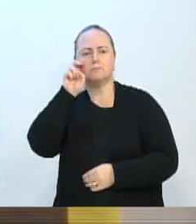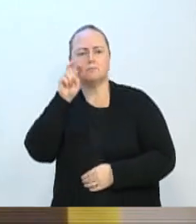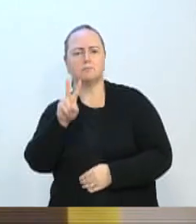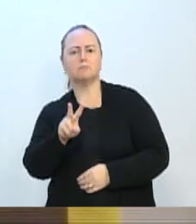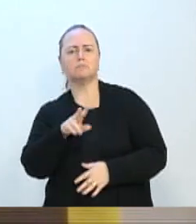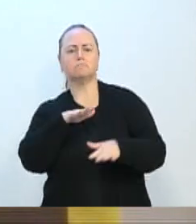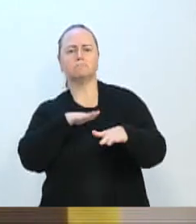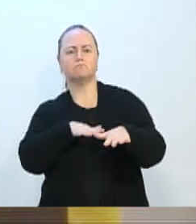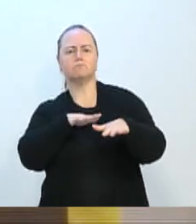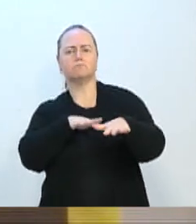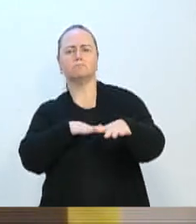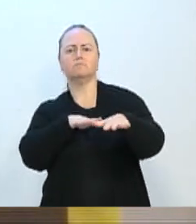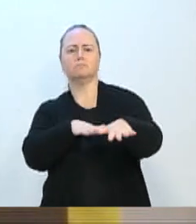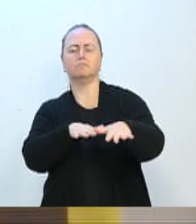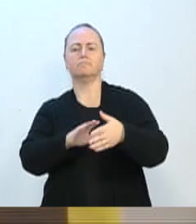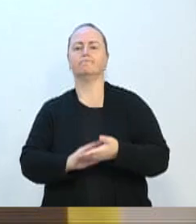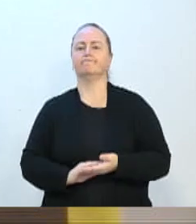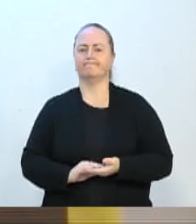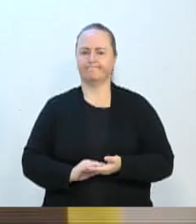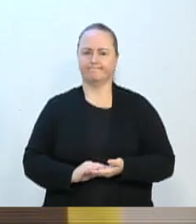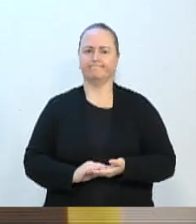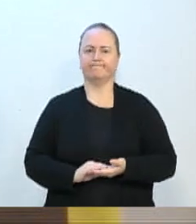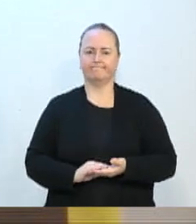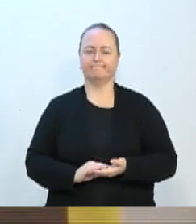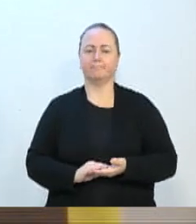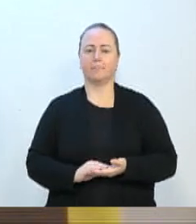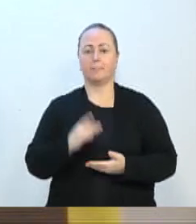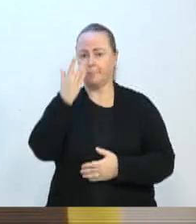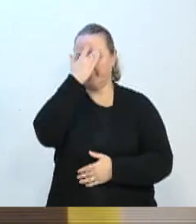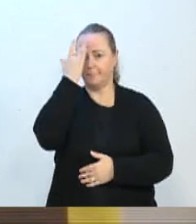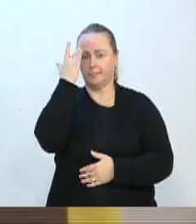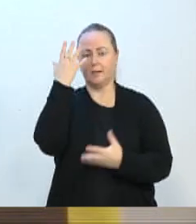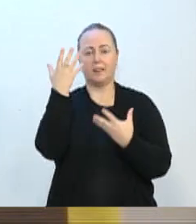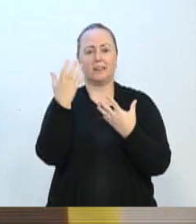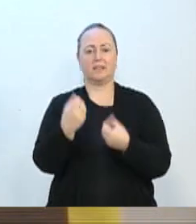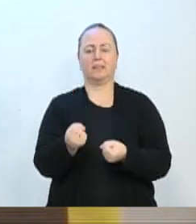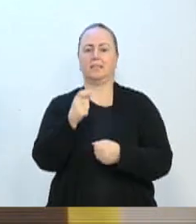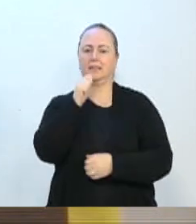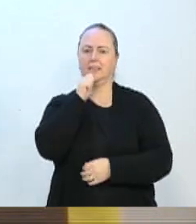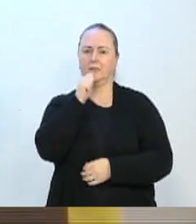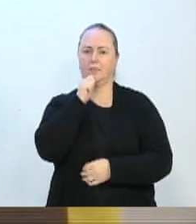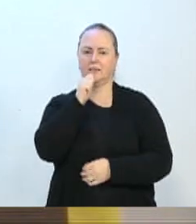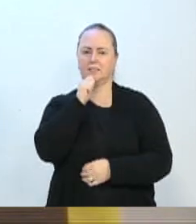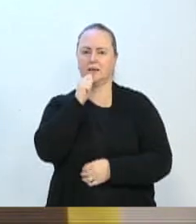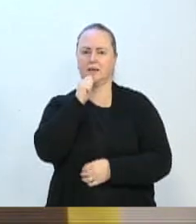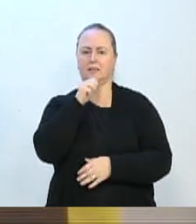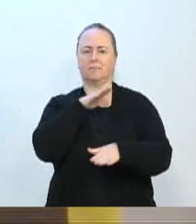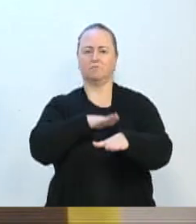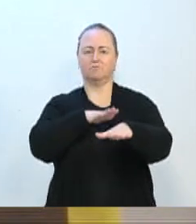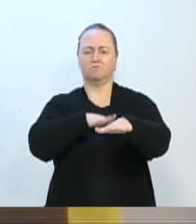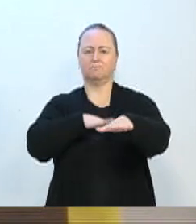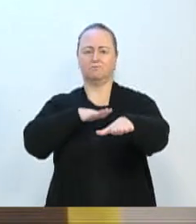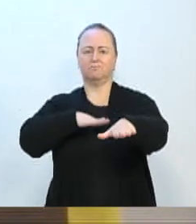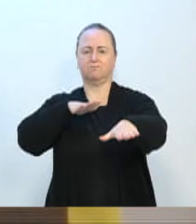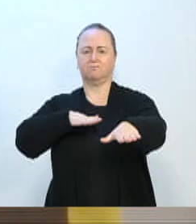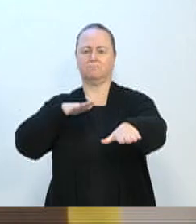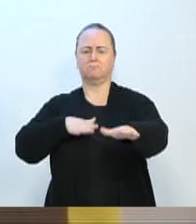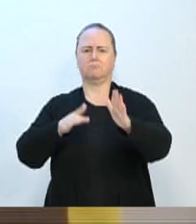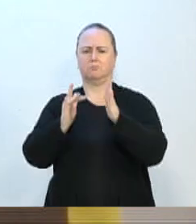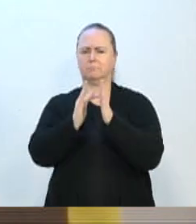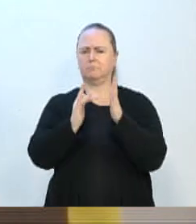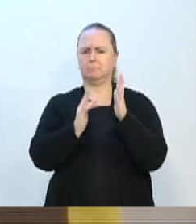manifestações de uma pequena parcela que não aceita o resultado das eleições que está fechando ruas rodovias prejudicando a economia sem falta alguma